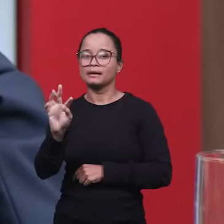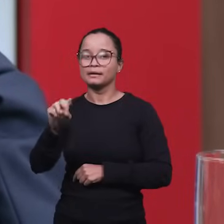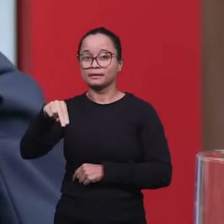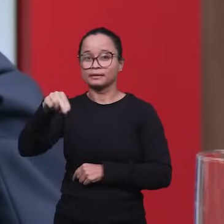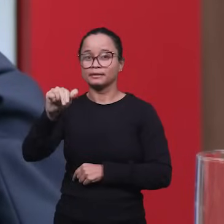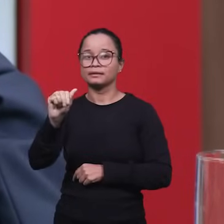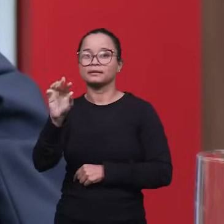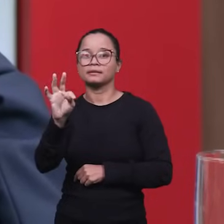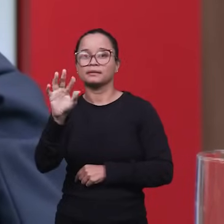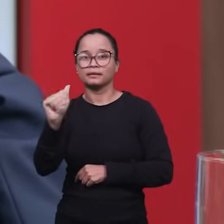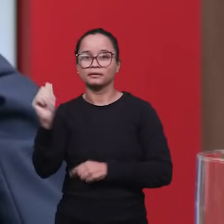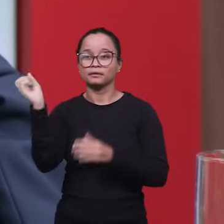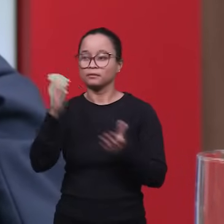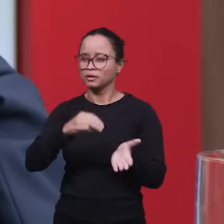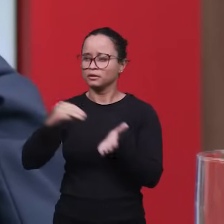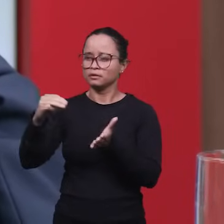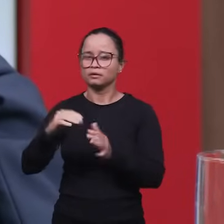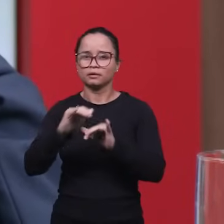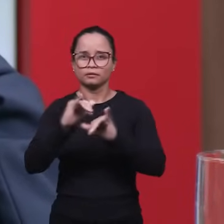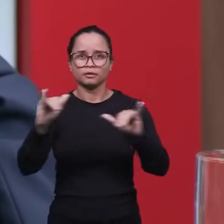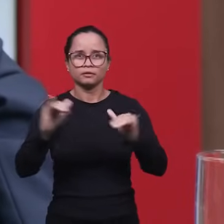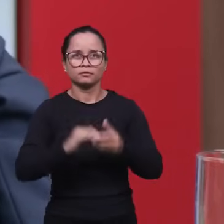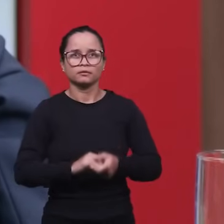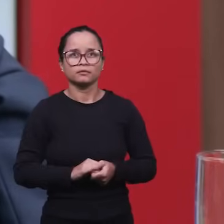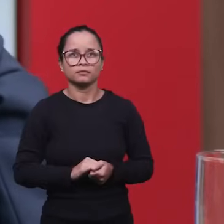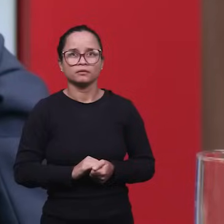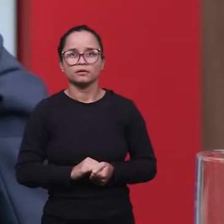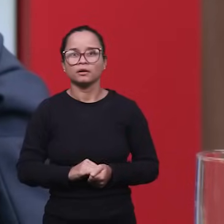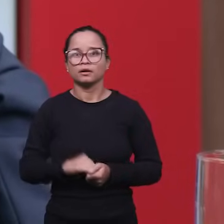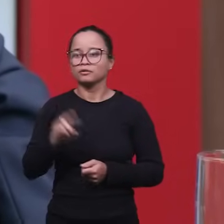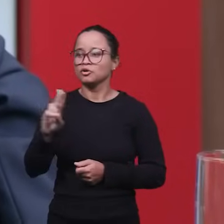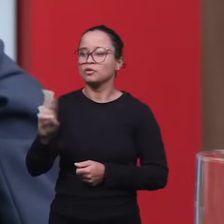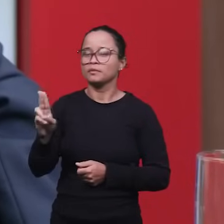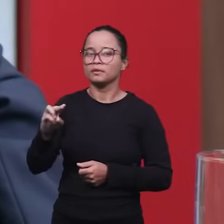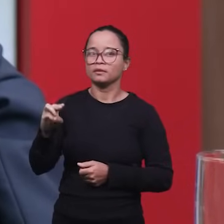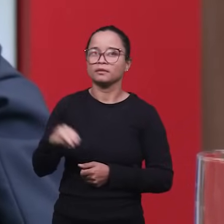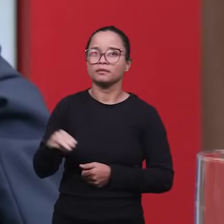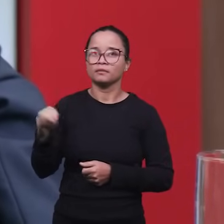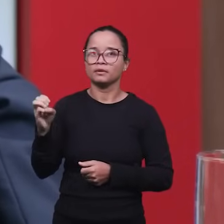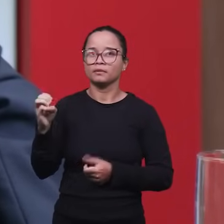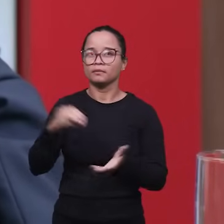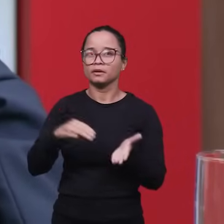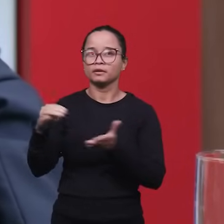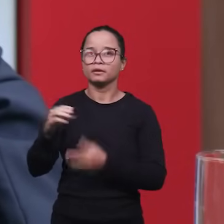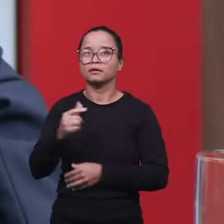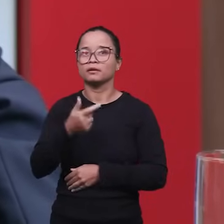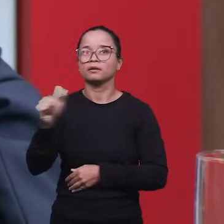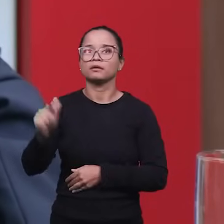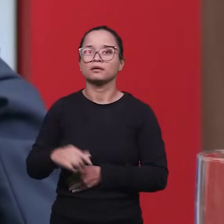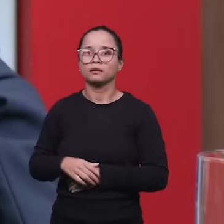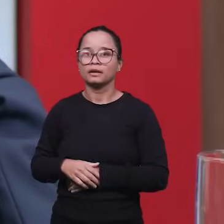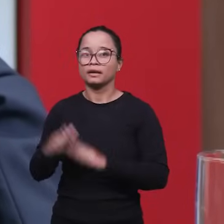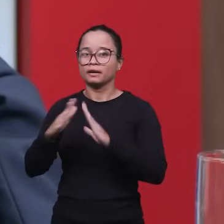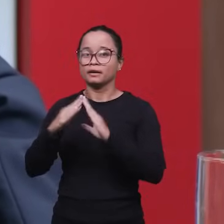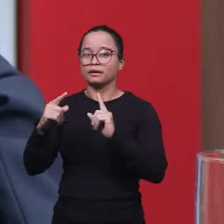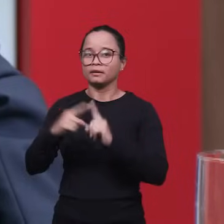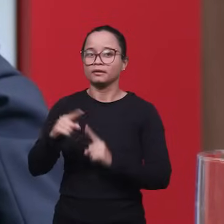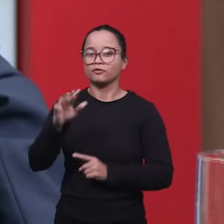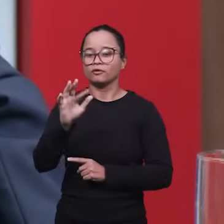mensagem para os últimos dias. Não botaram o nome Maranata, eles contaram para nós, botaram o nome da igreja